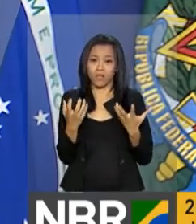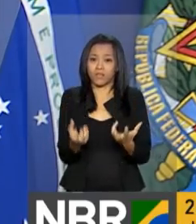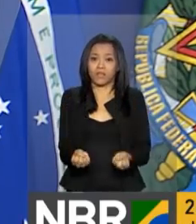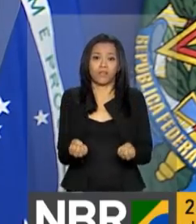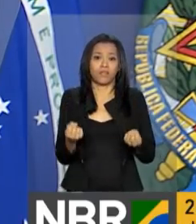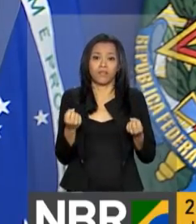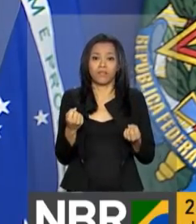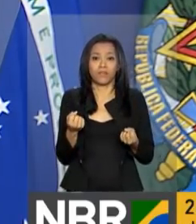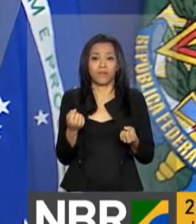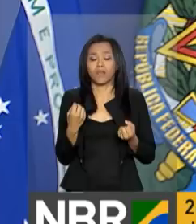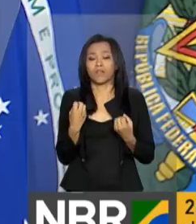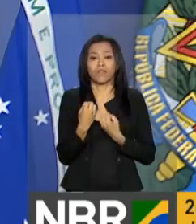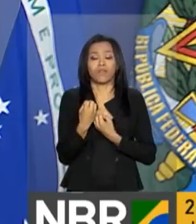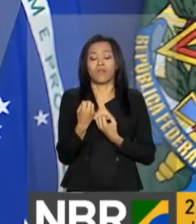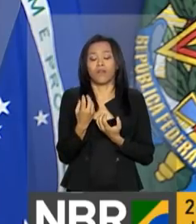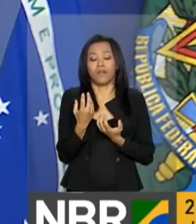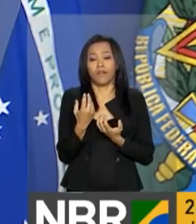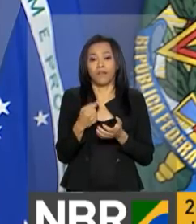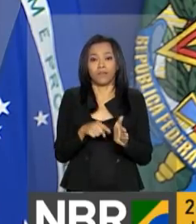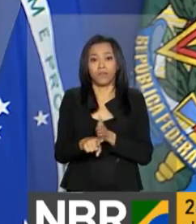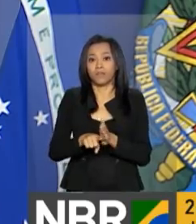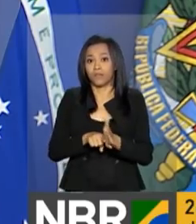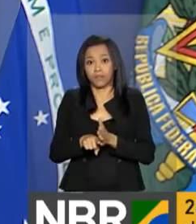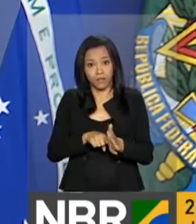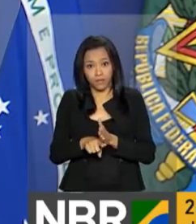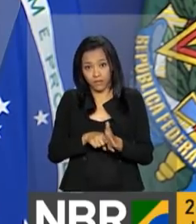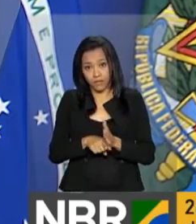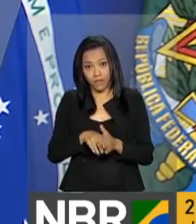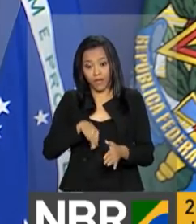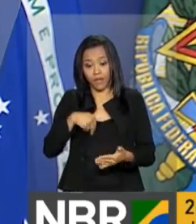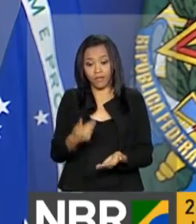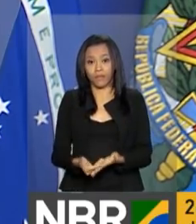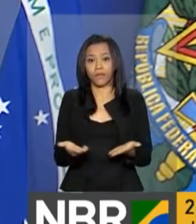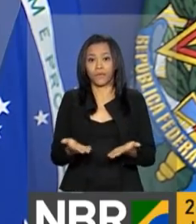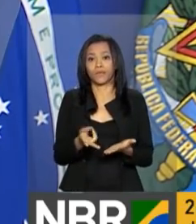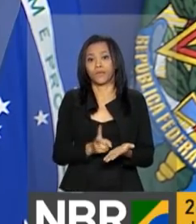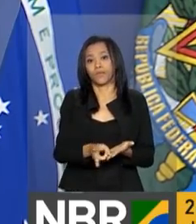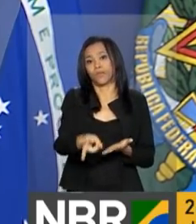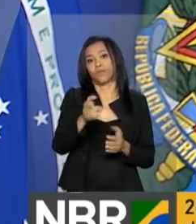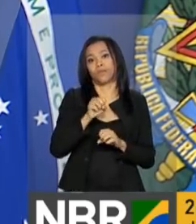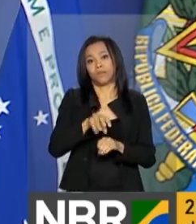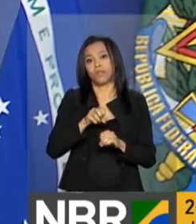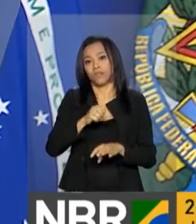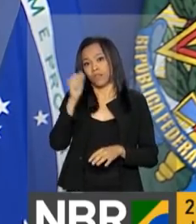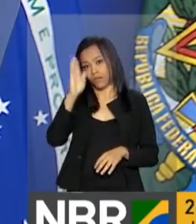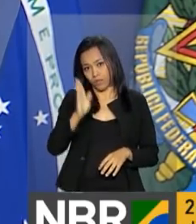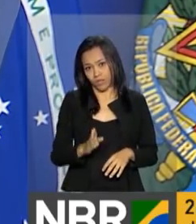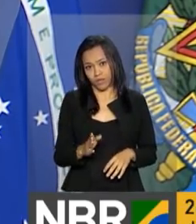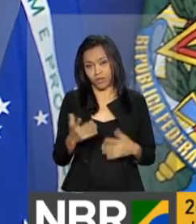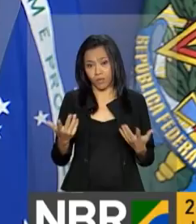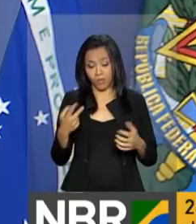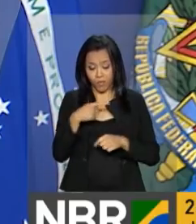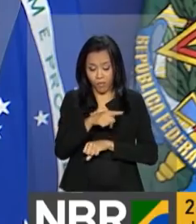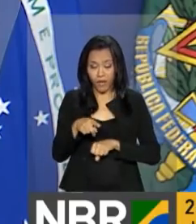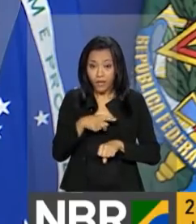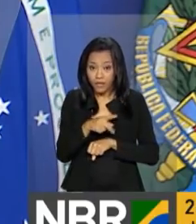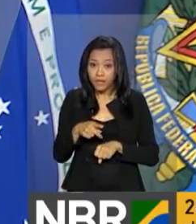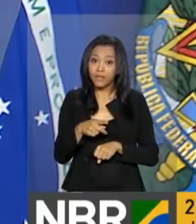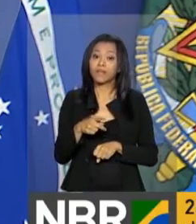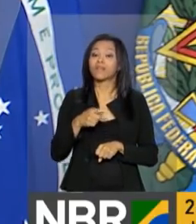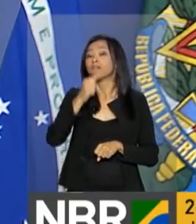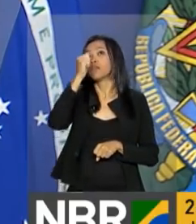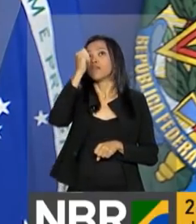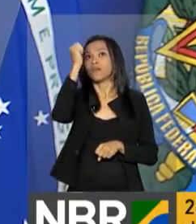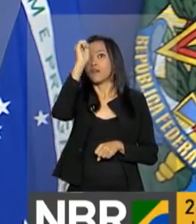persistem na verdade há muitos anos na educação brasileira o brasil não é o brasil é um país grande país